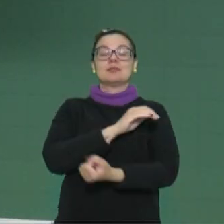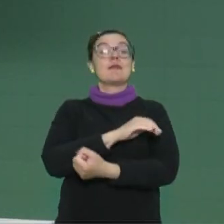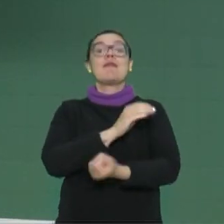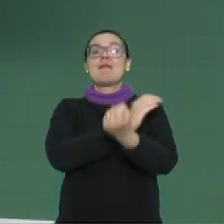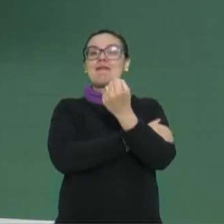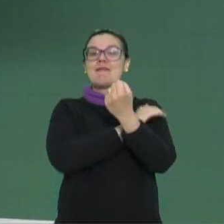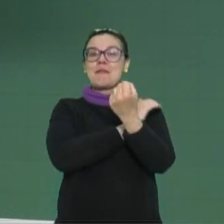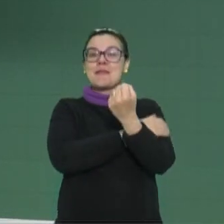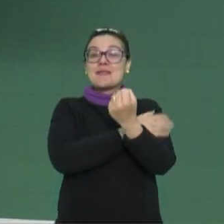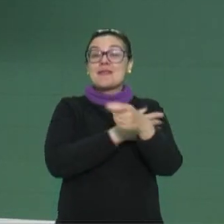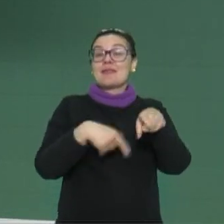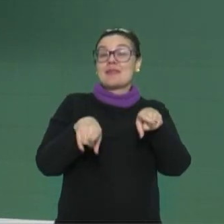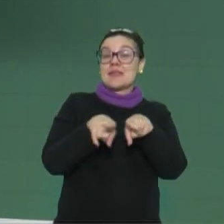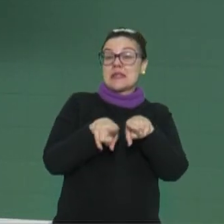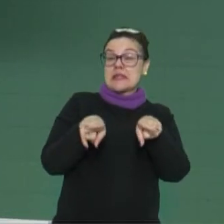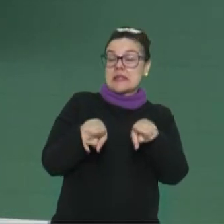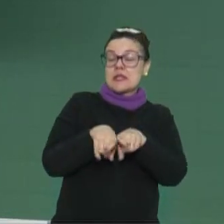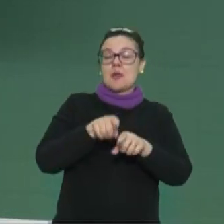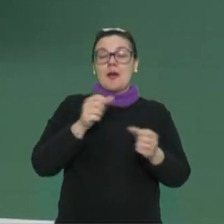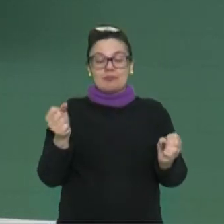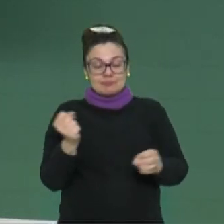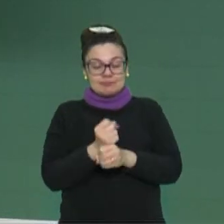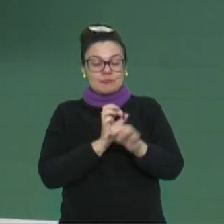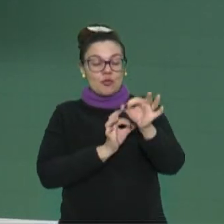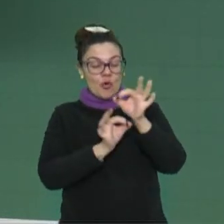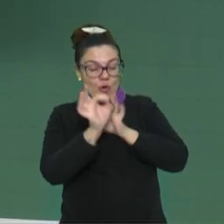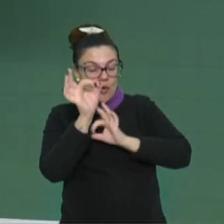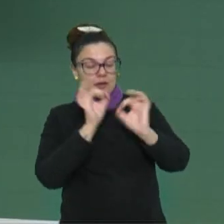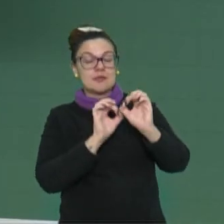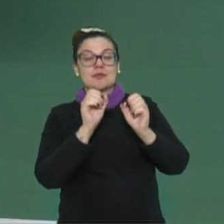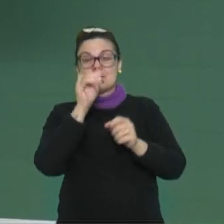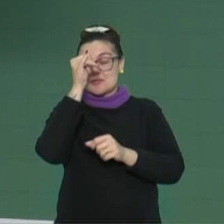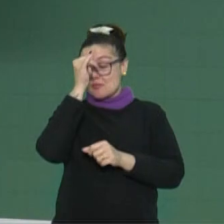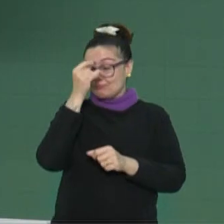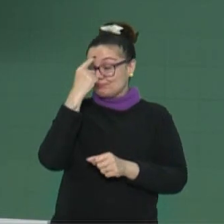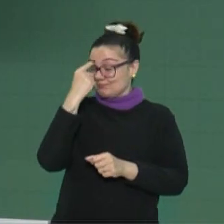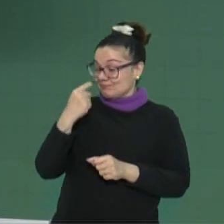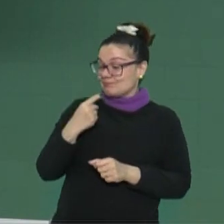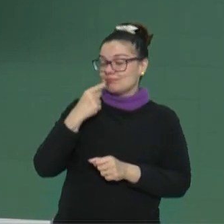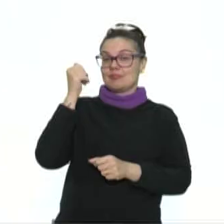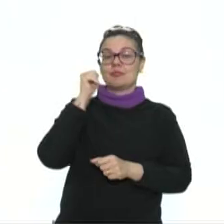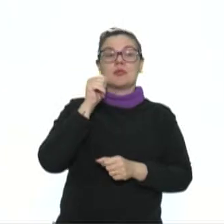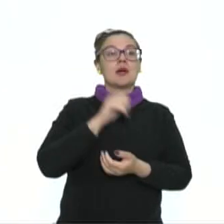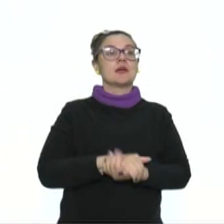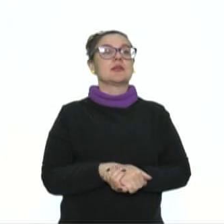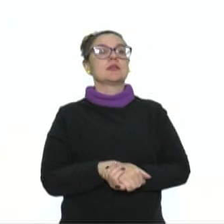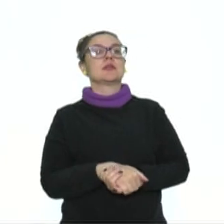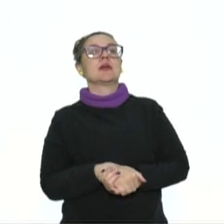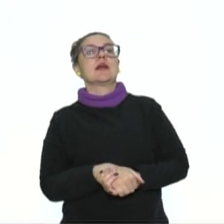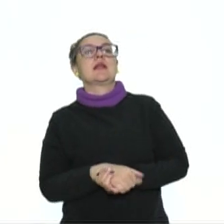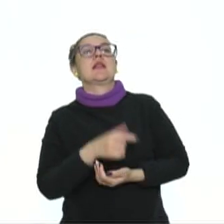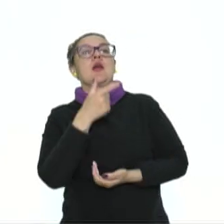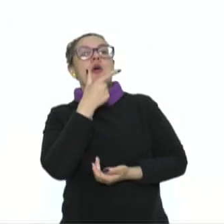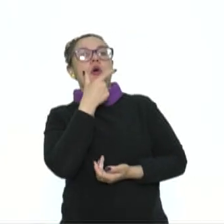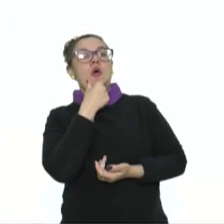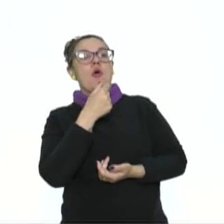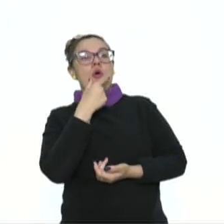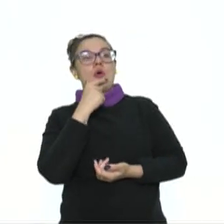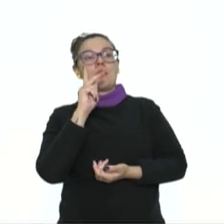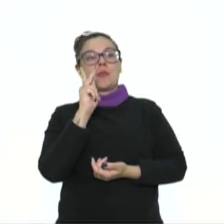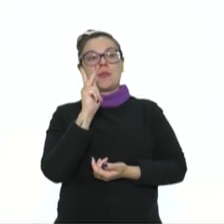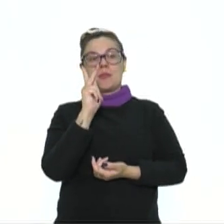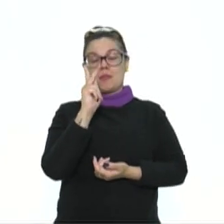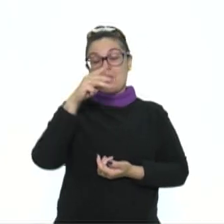justamente fala dessa construção da identidade. Outra coisa importante, Martin Heidegger, ser para a